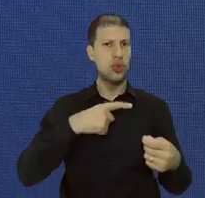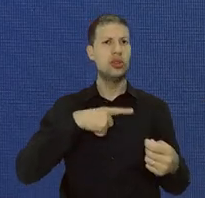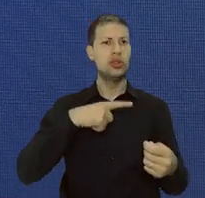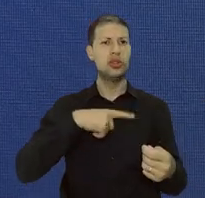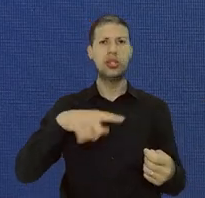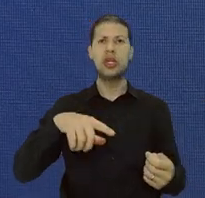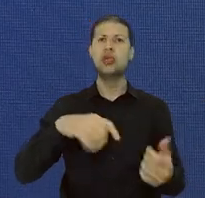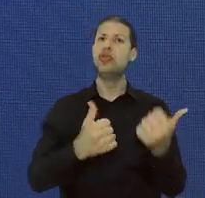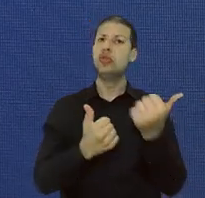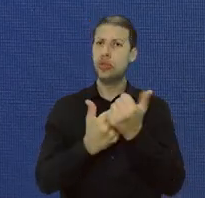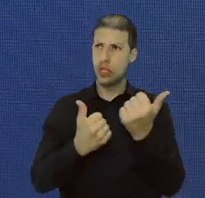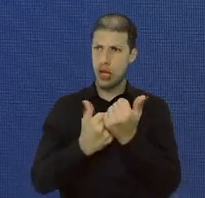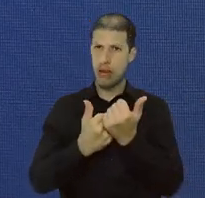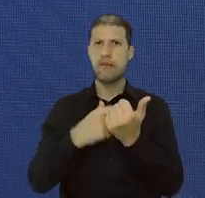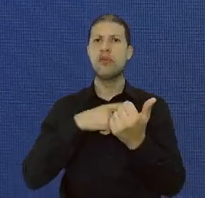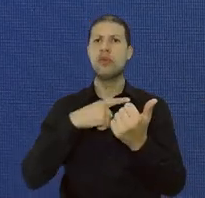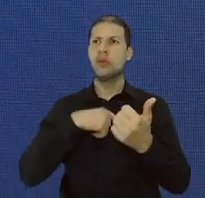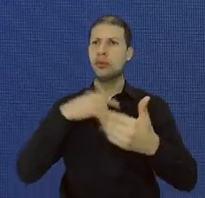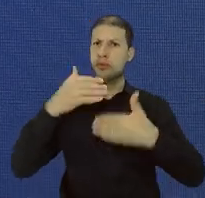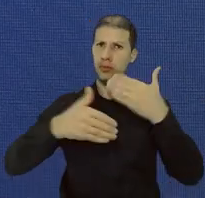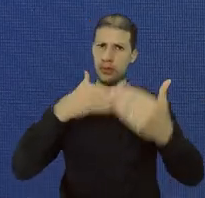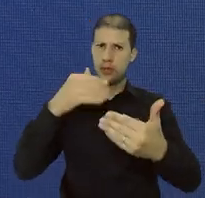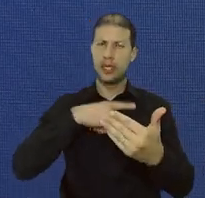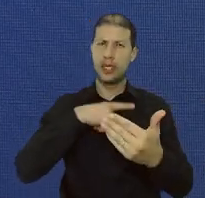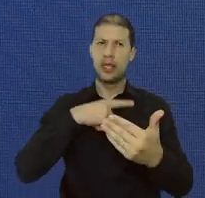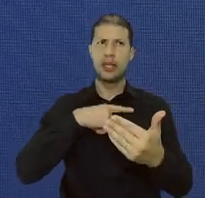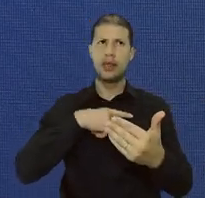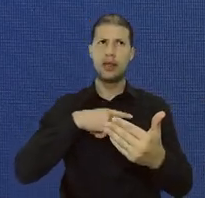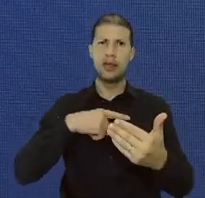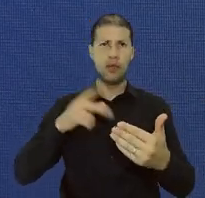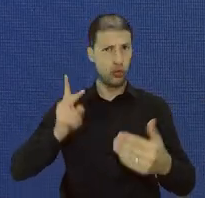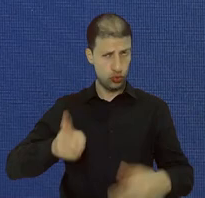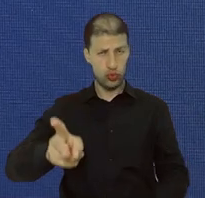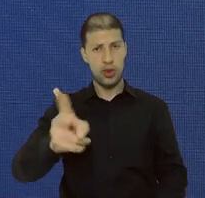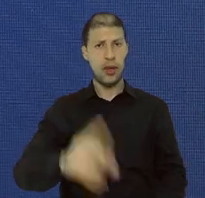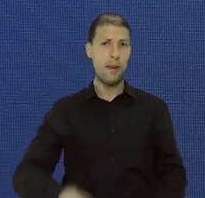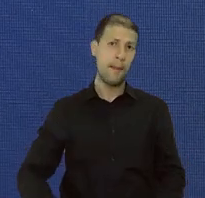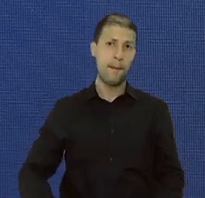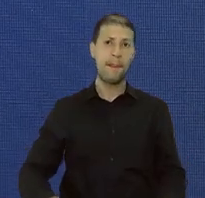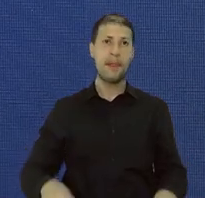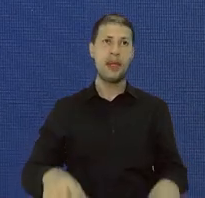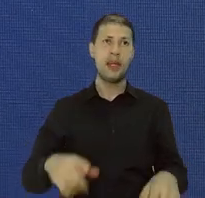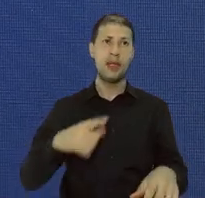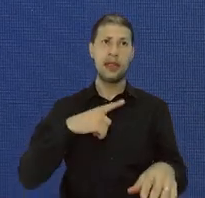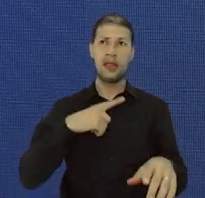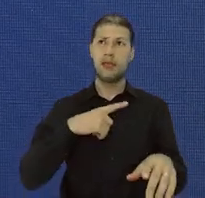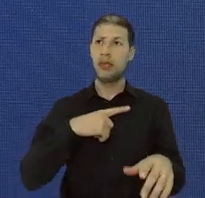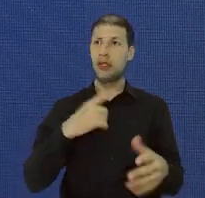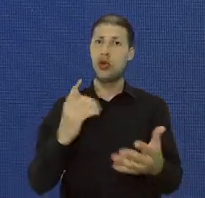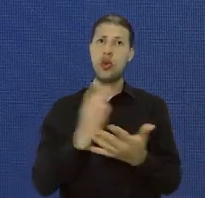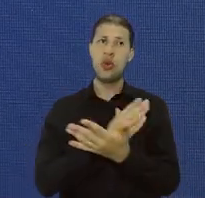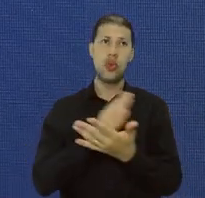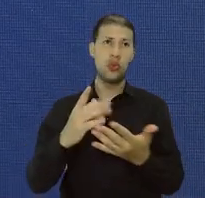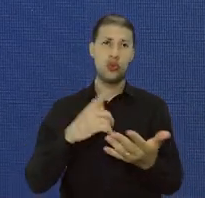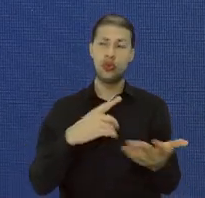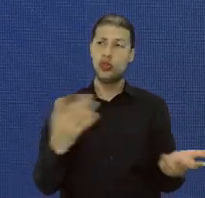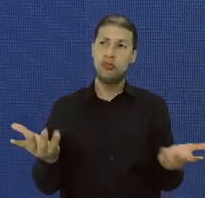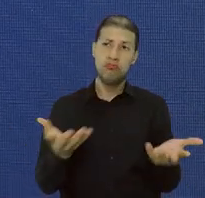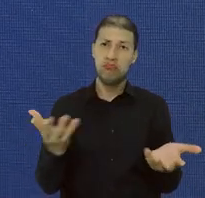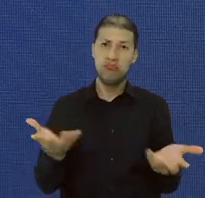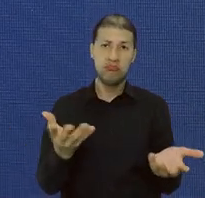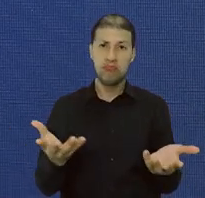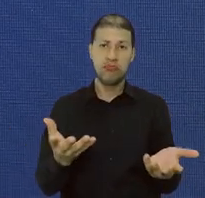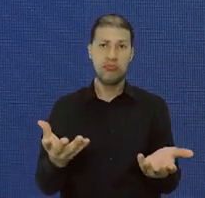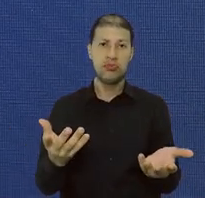que eventualmente vão ter vão vão ser perpetuar poderes de negócio que muitas vezes não não tinham a razão de estar